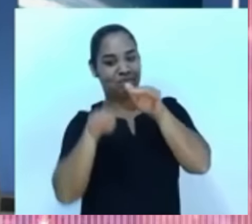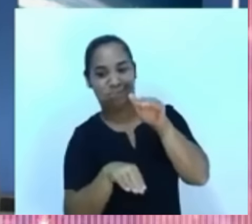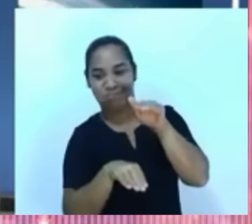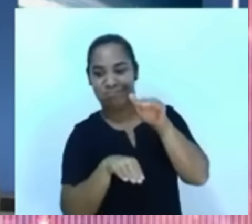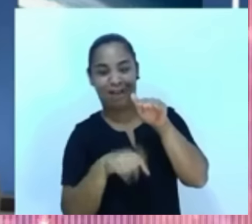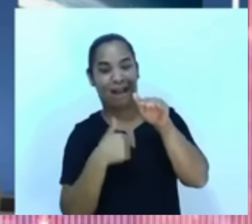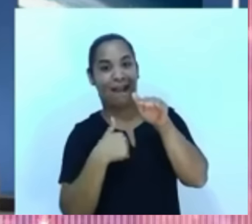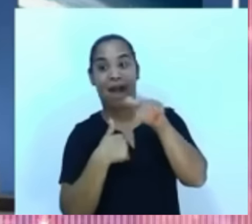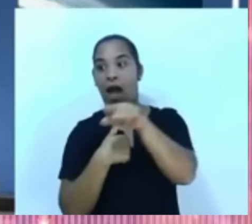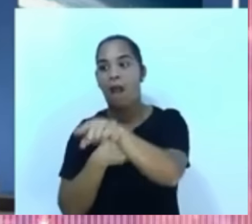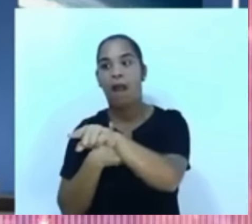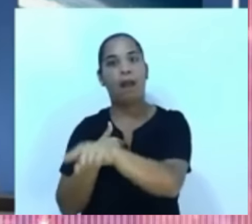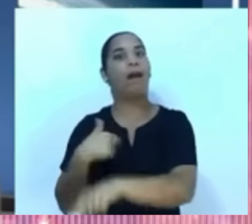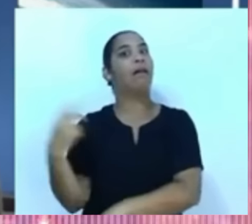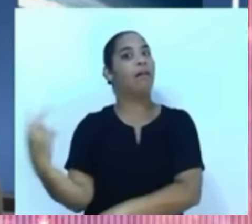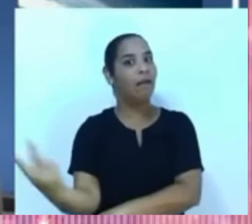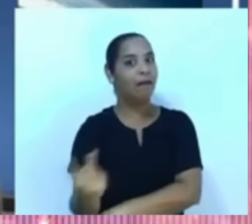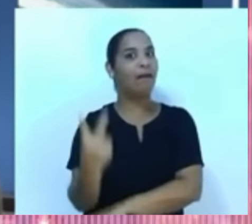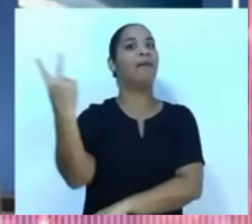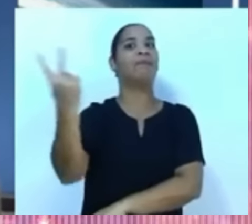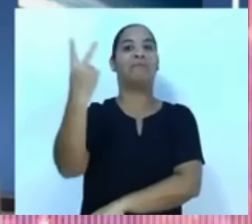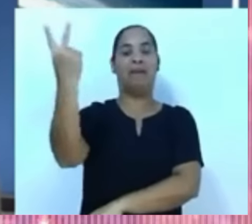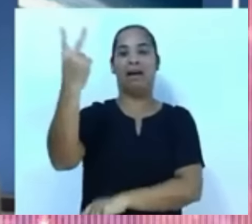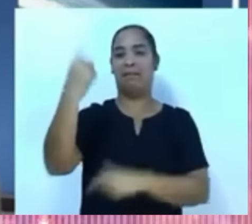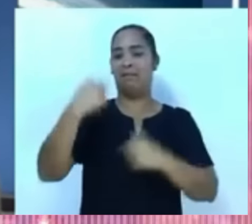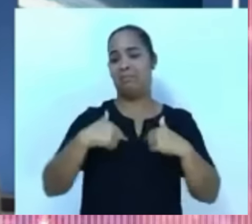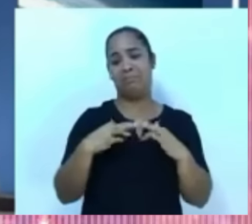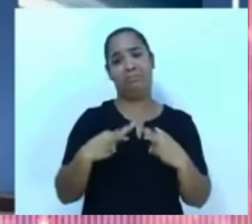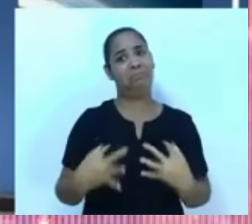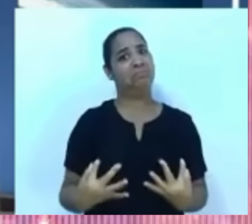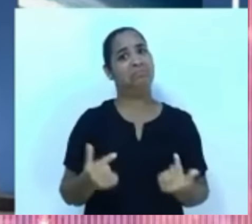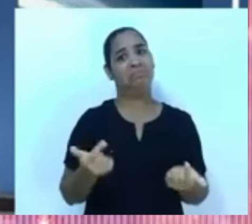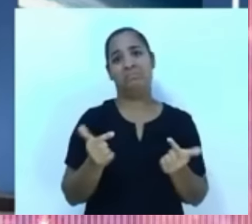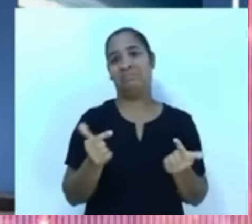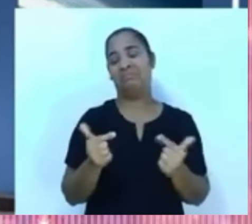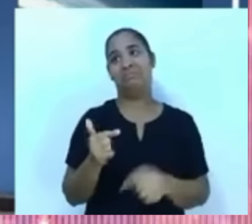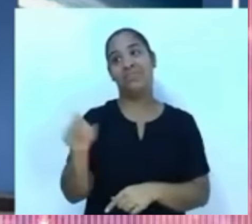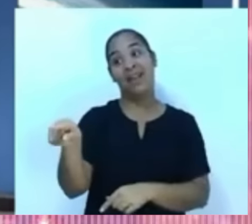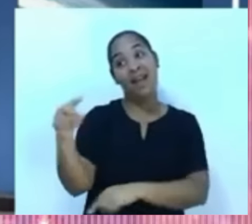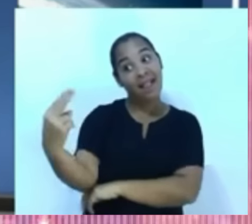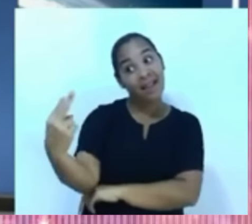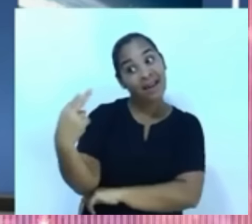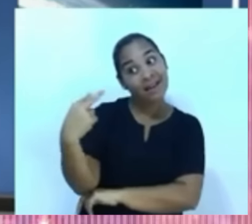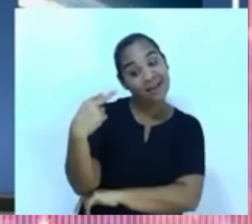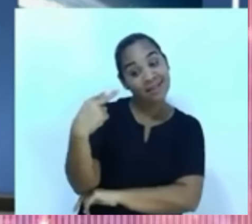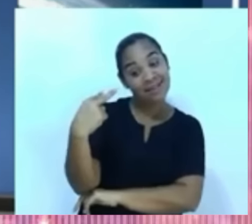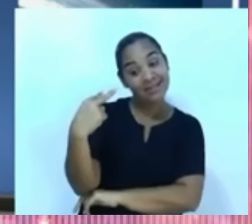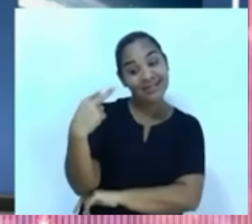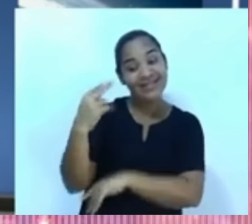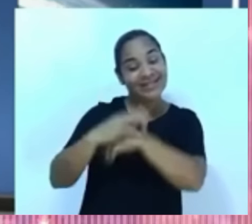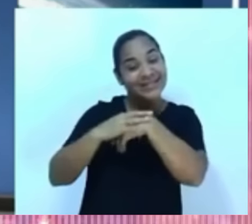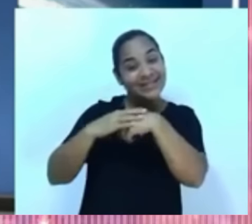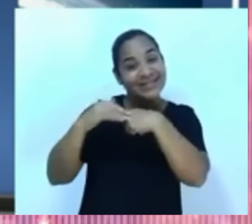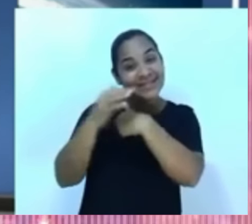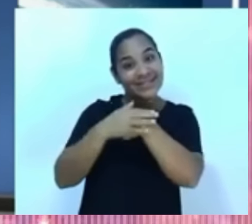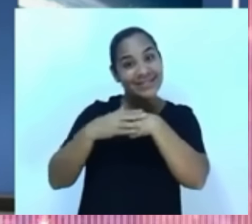rica de valores que eu ainda não tenho olhava para para mim com um carinho